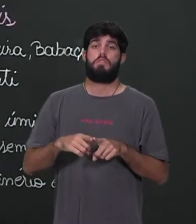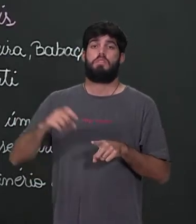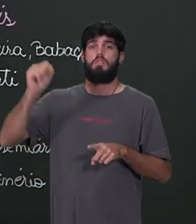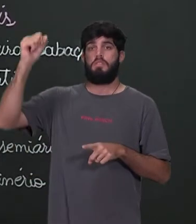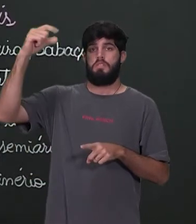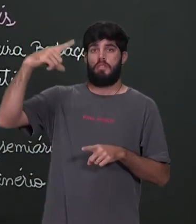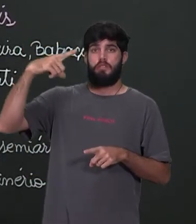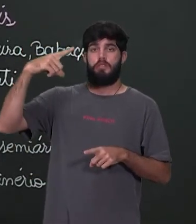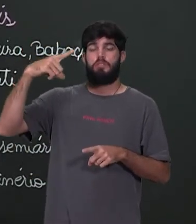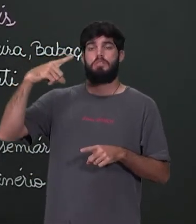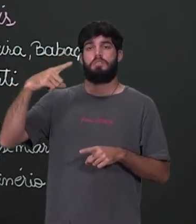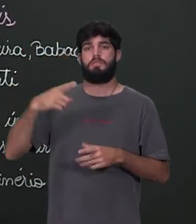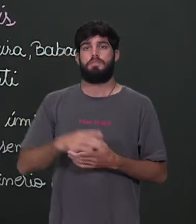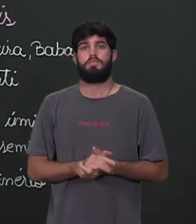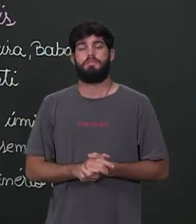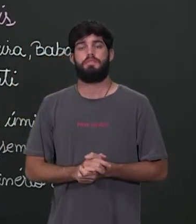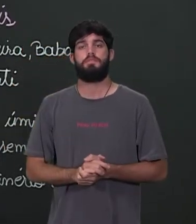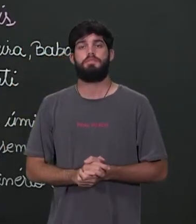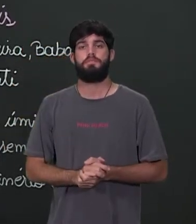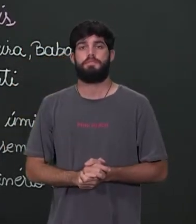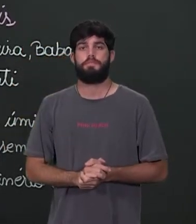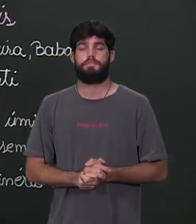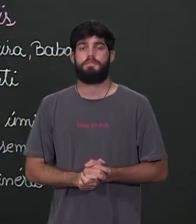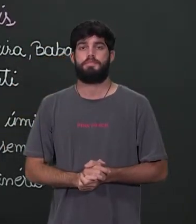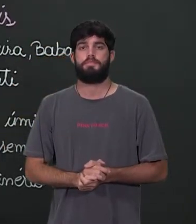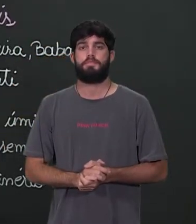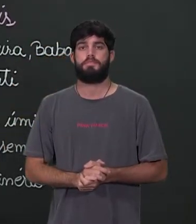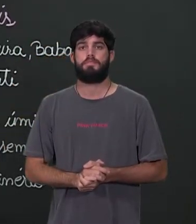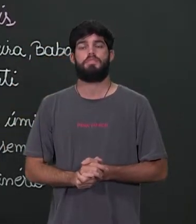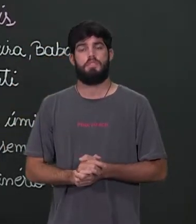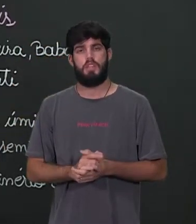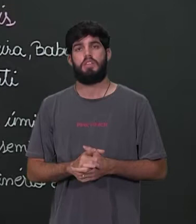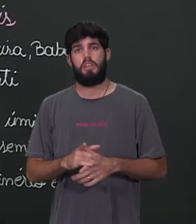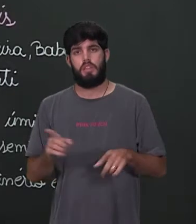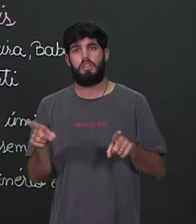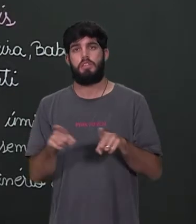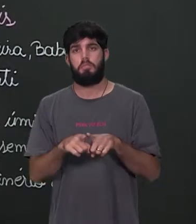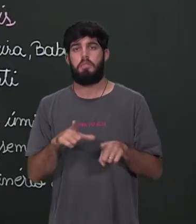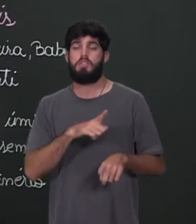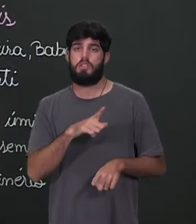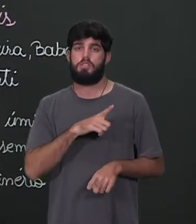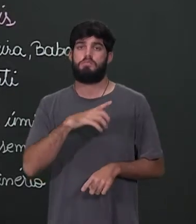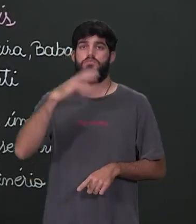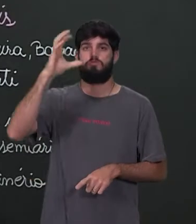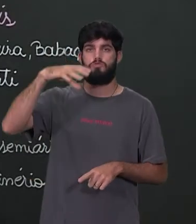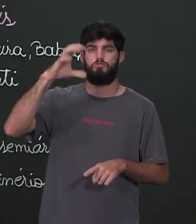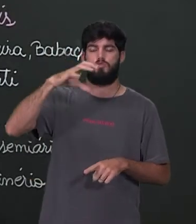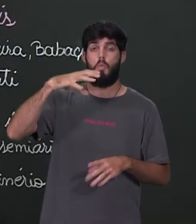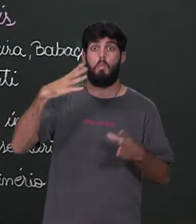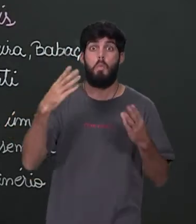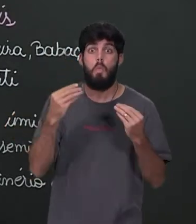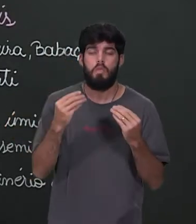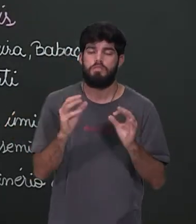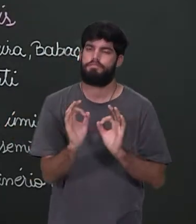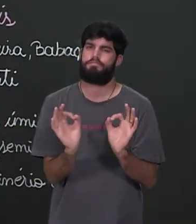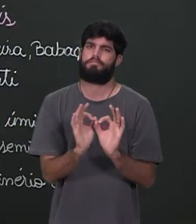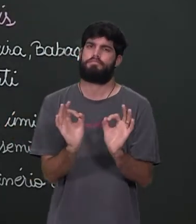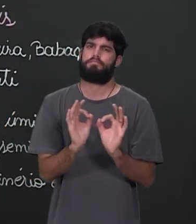elas são bastante frequentes e com chuva. Muita chuva? Não, mas com